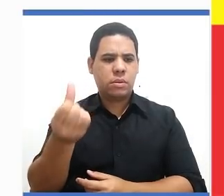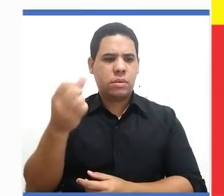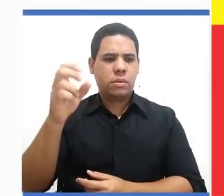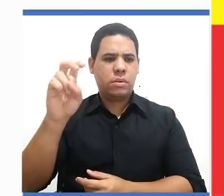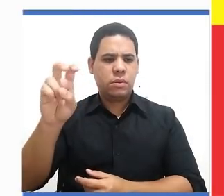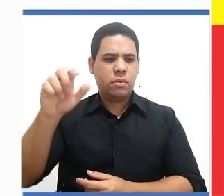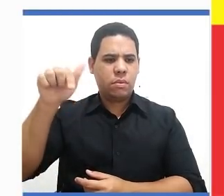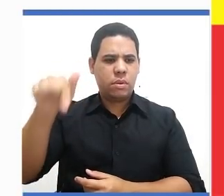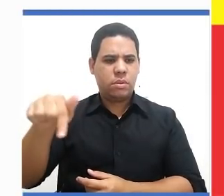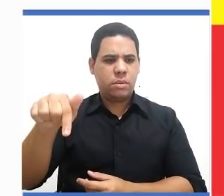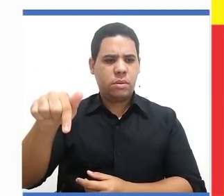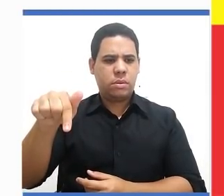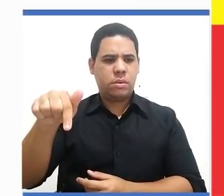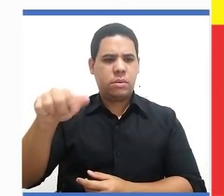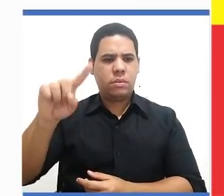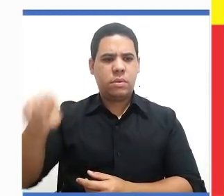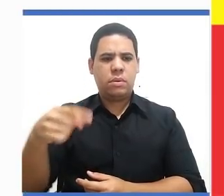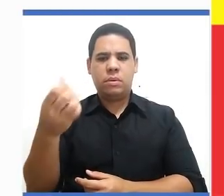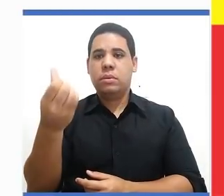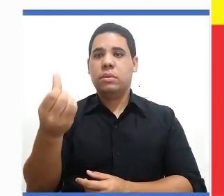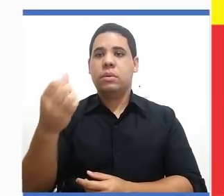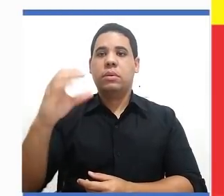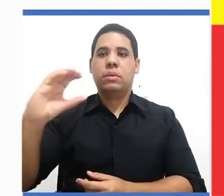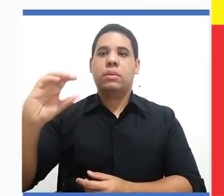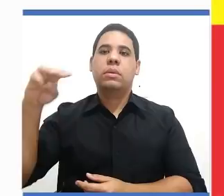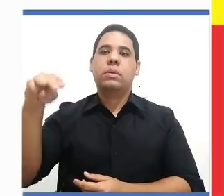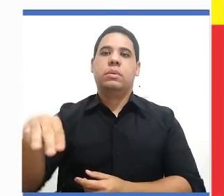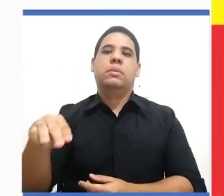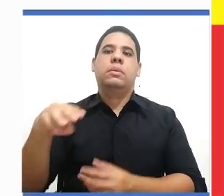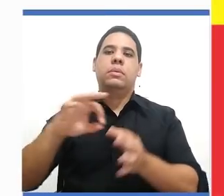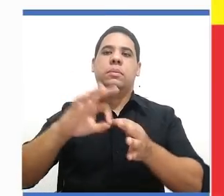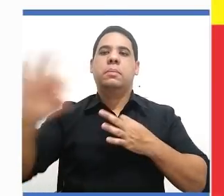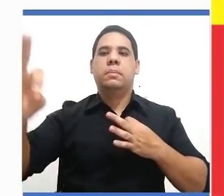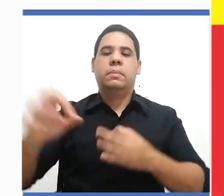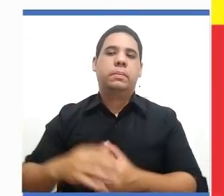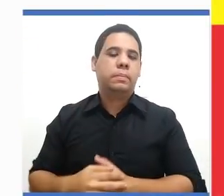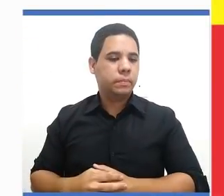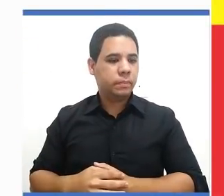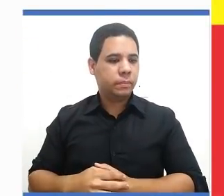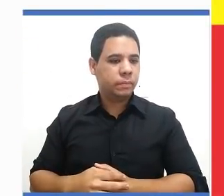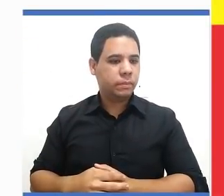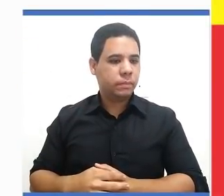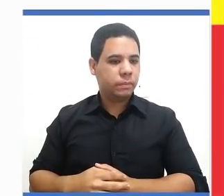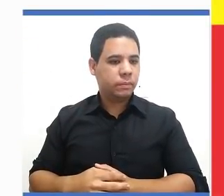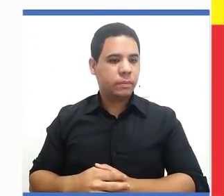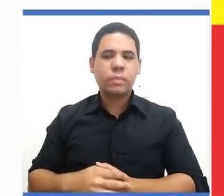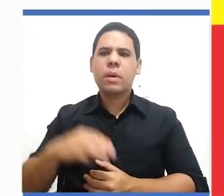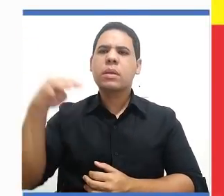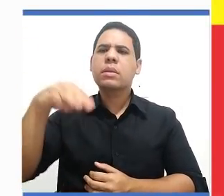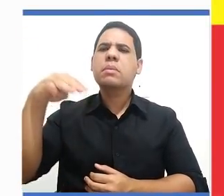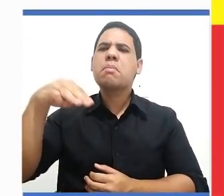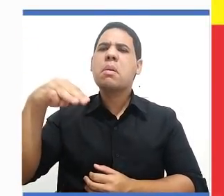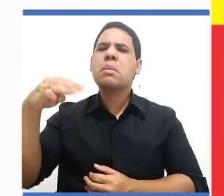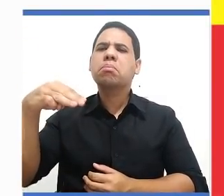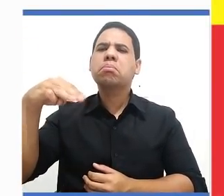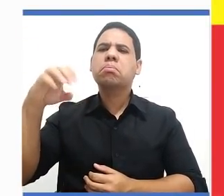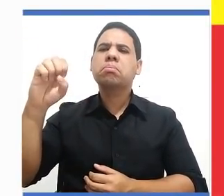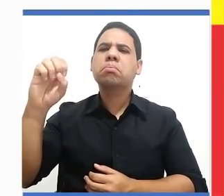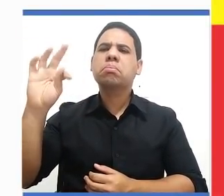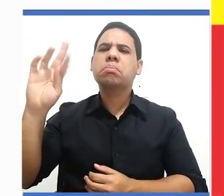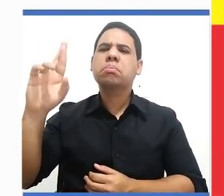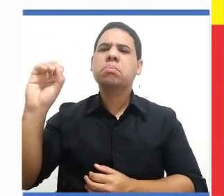3.657,6 centímetros. Então, qual é a distância em metros? Se ele está em centímetro, para transformar em metros. Está em centímetro,